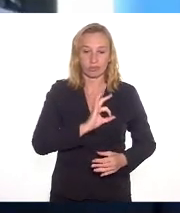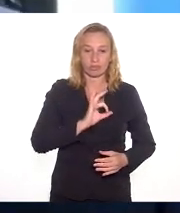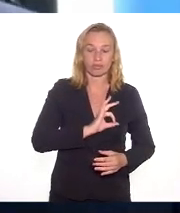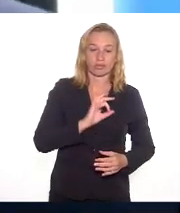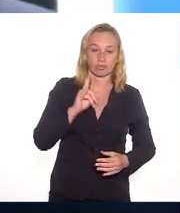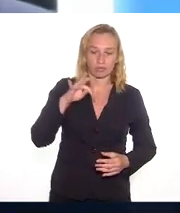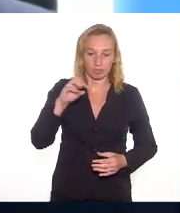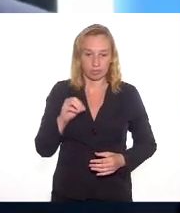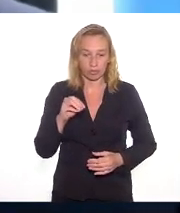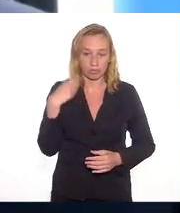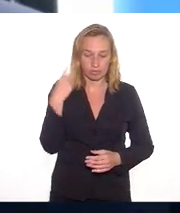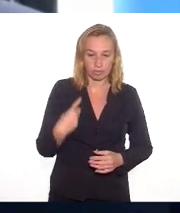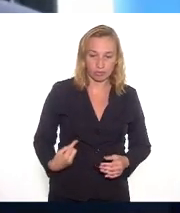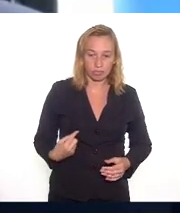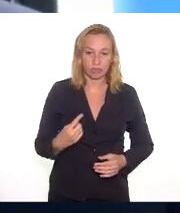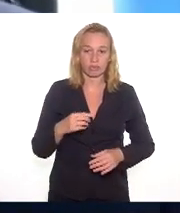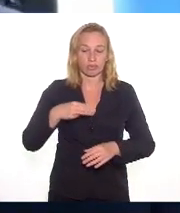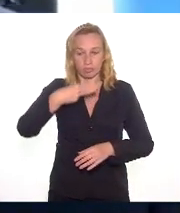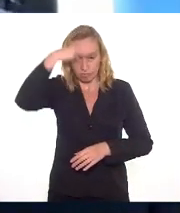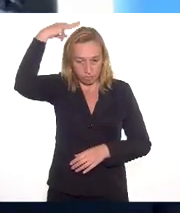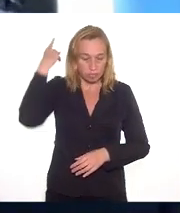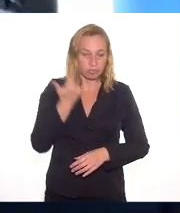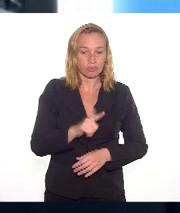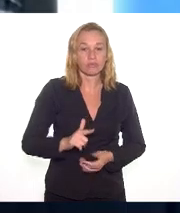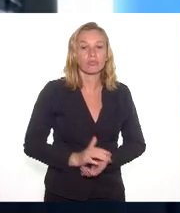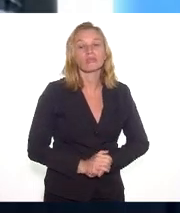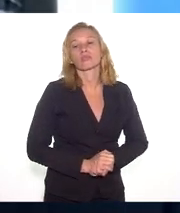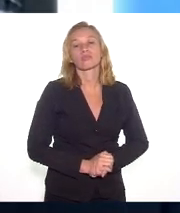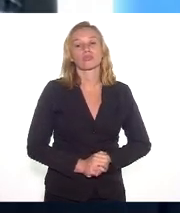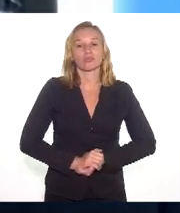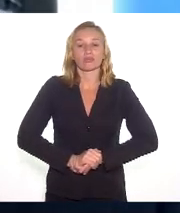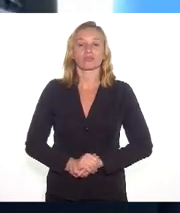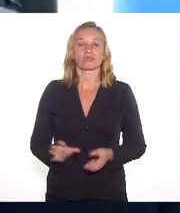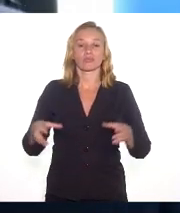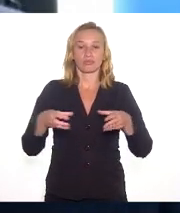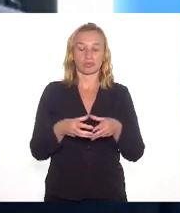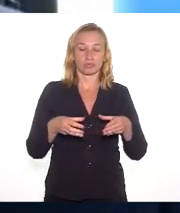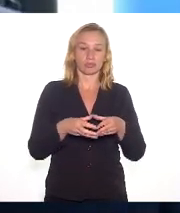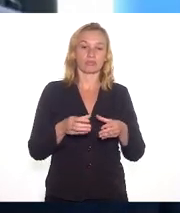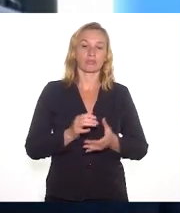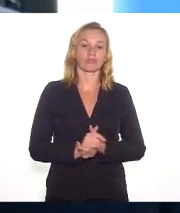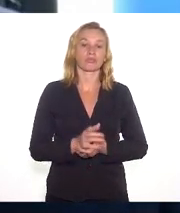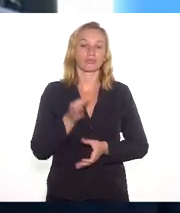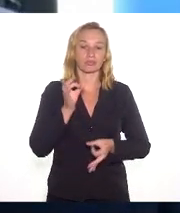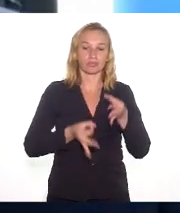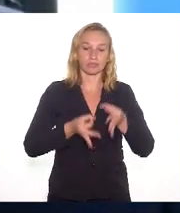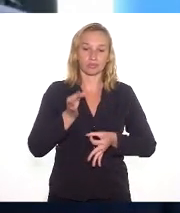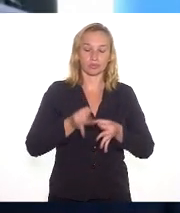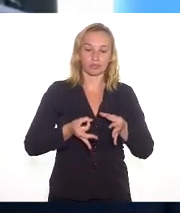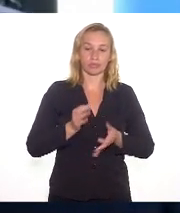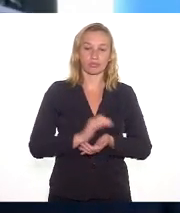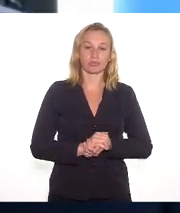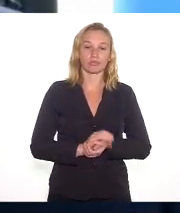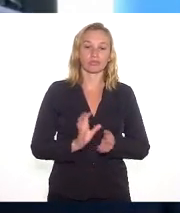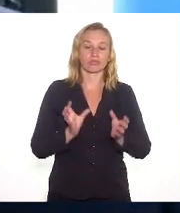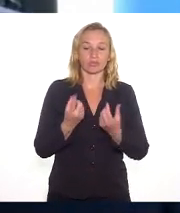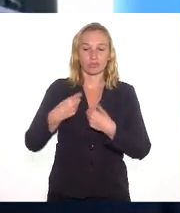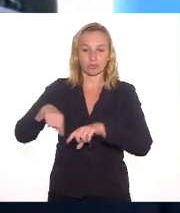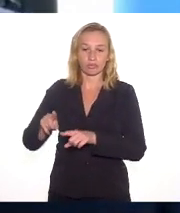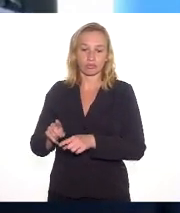Monteiro e Márcio Pacheco novamente. Pendendo de pareceres das comissões de Constituição e Justiça, de Combate